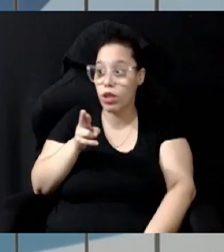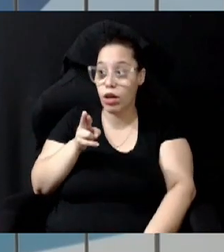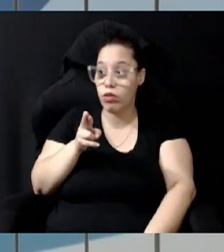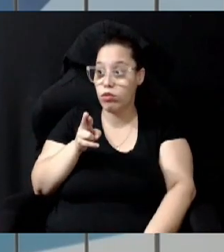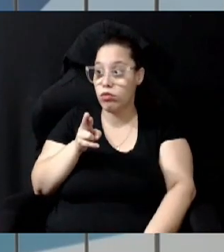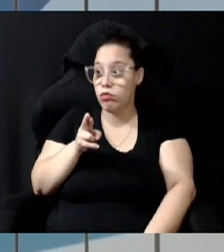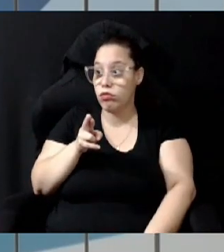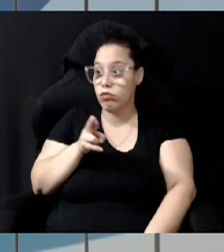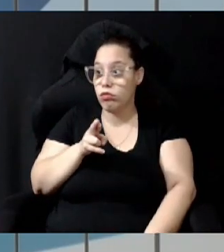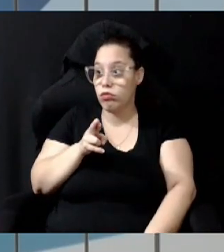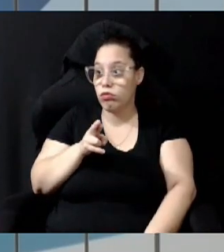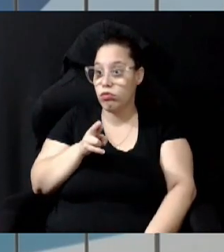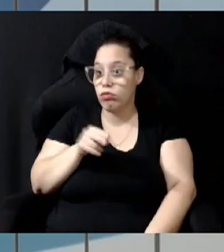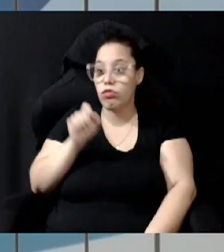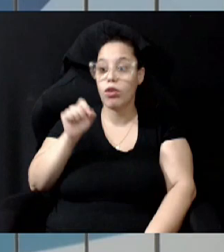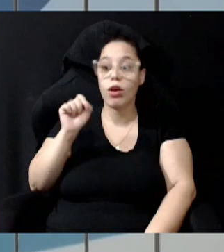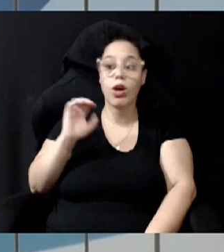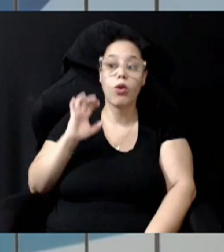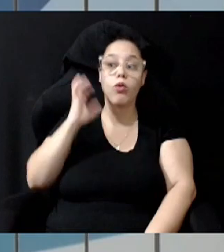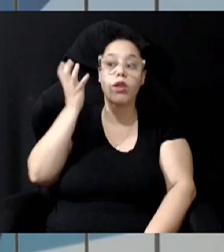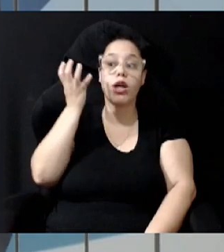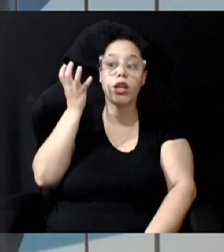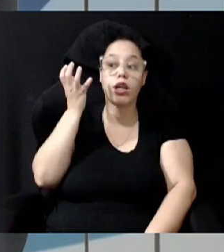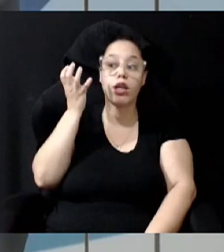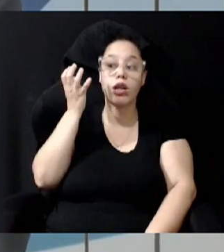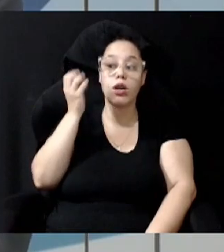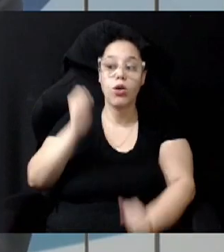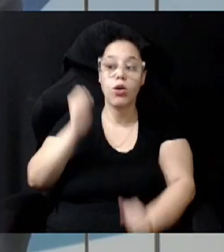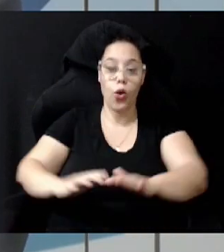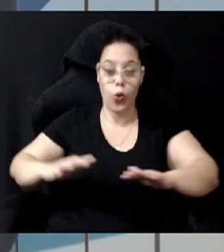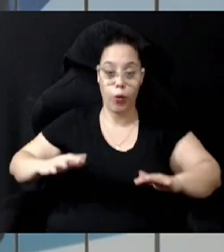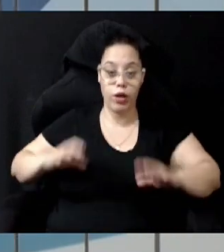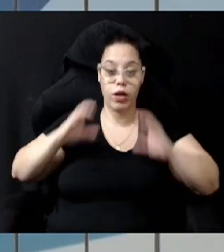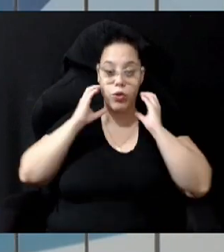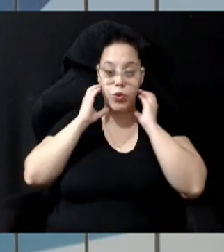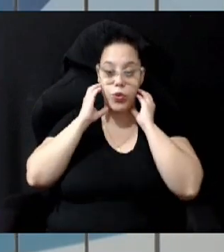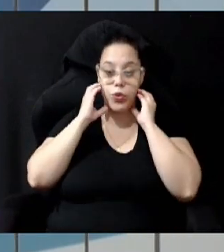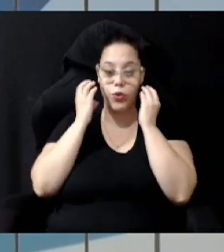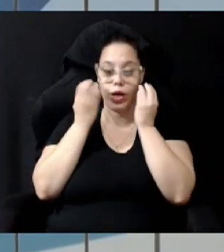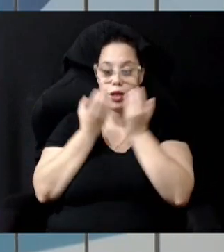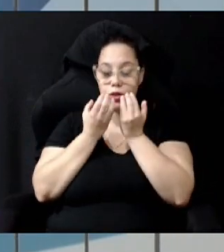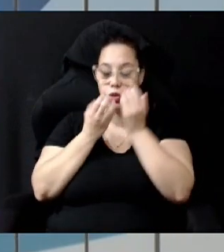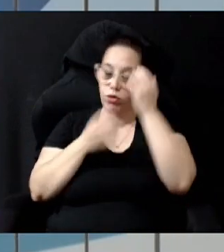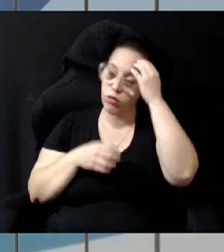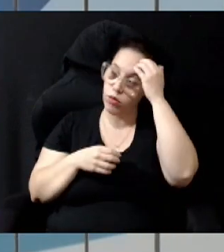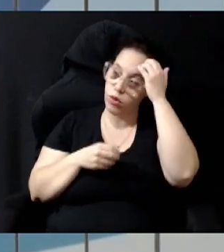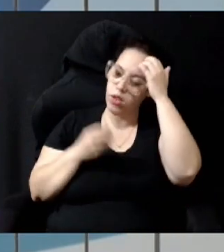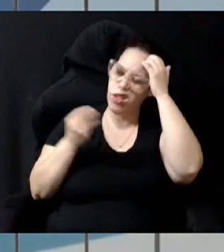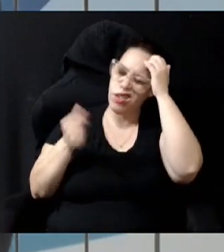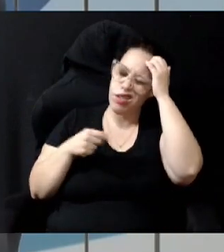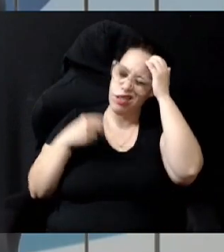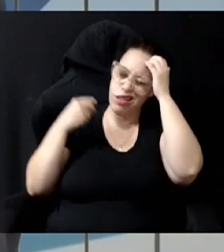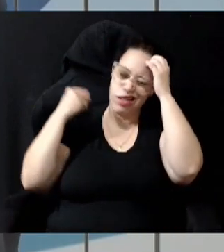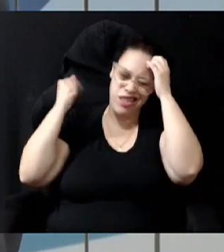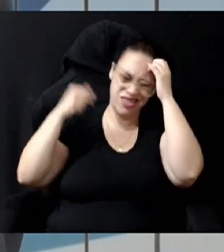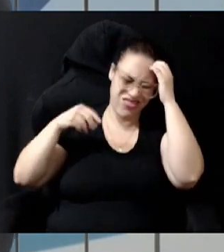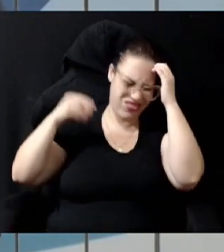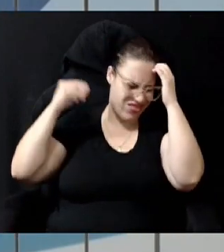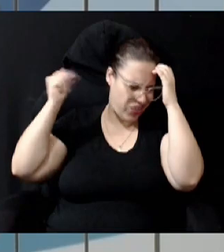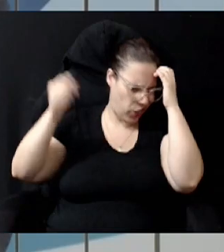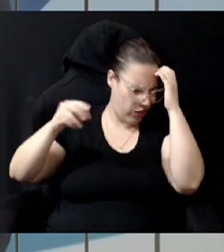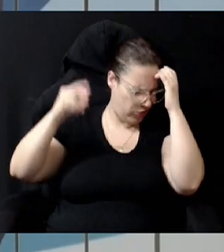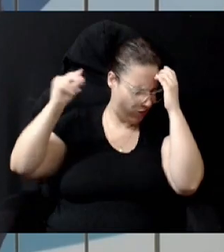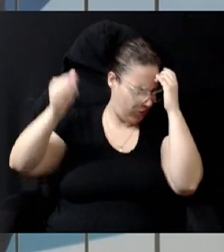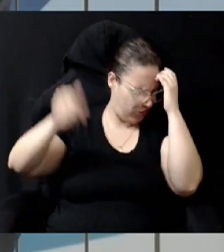que ocorre no plenário do Congresso. Isso vem acontecendo. Desde quando vem acontecendo? Desde sempre.